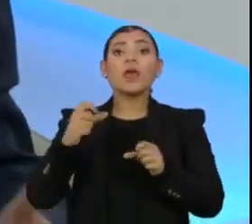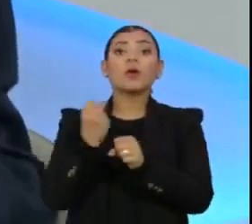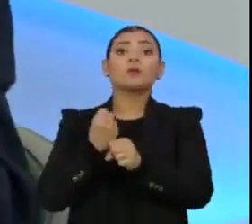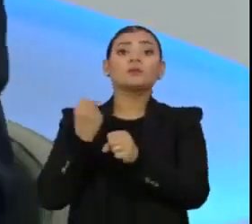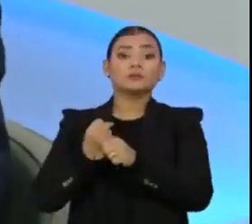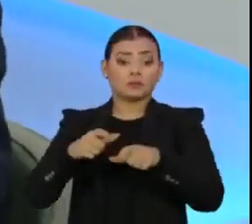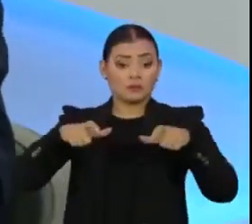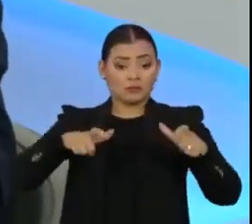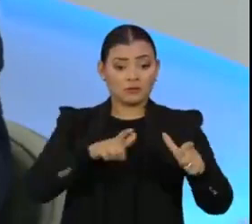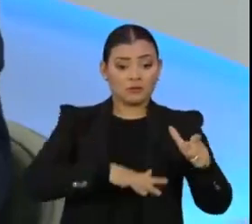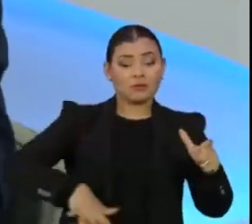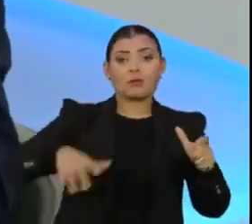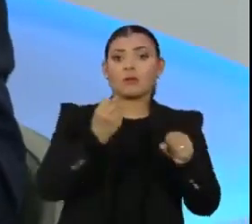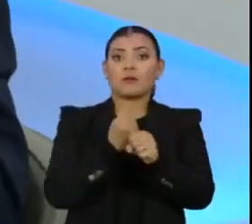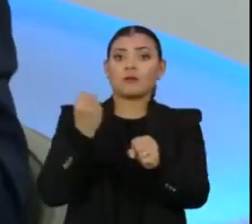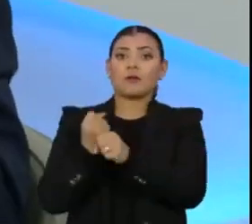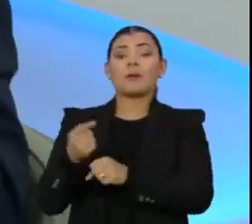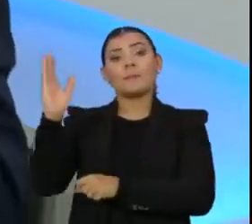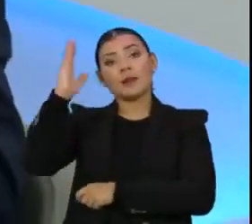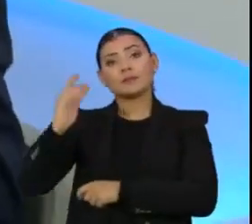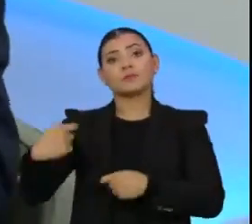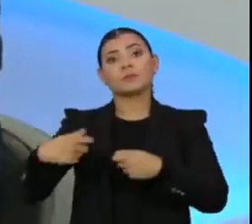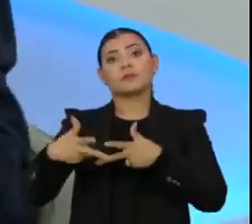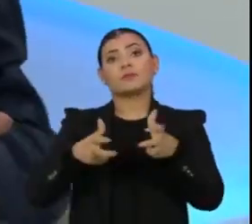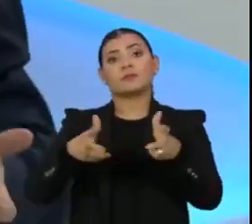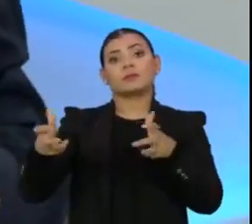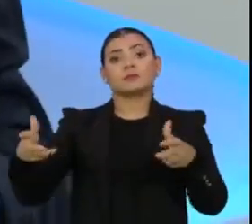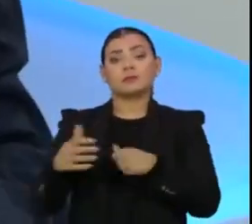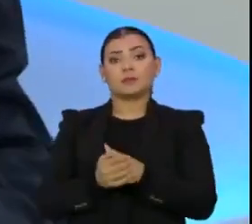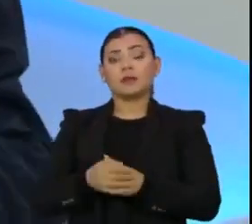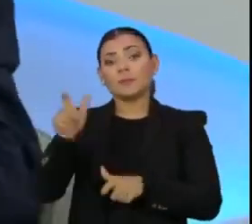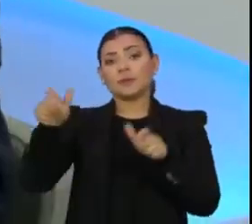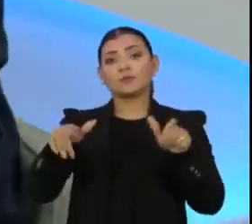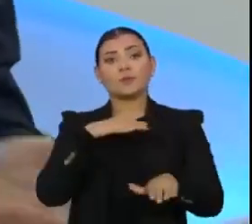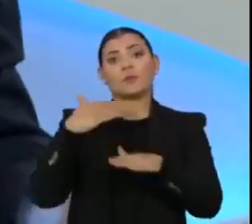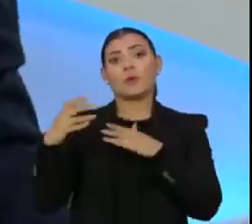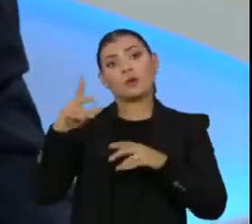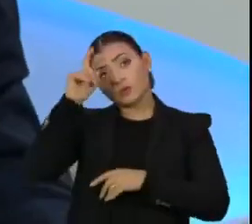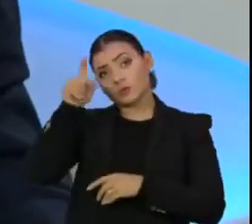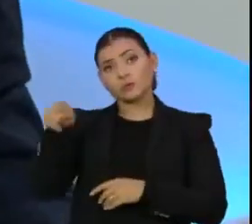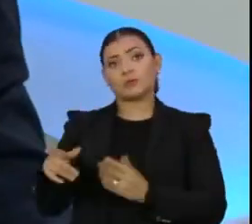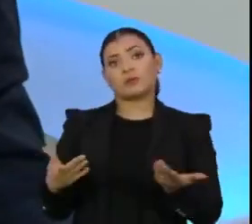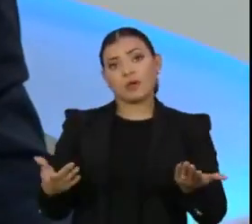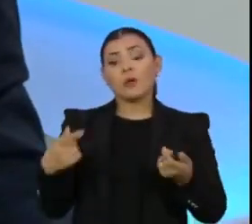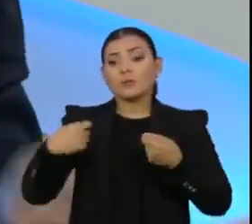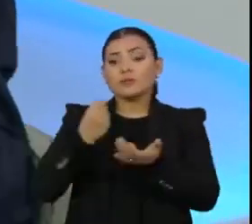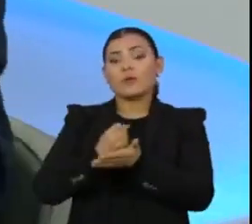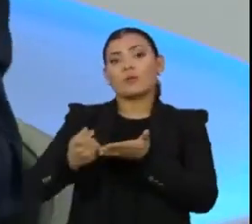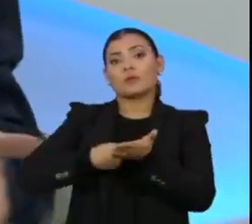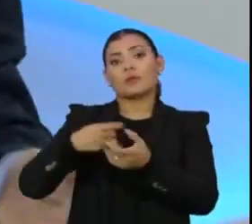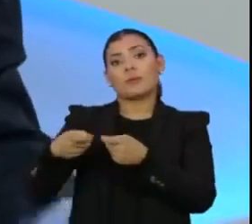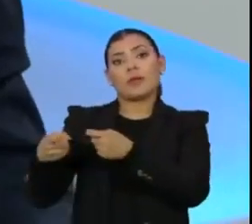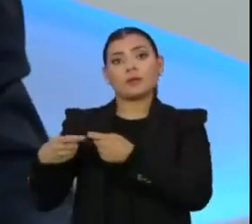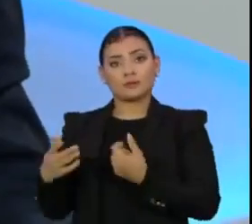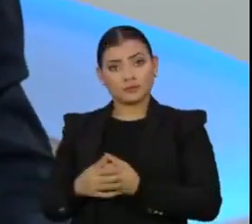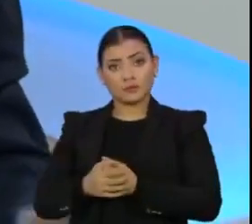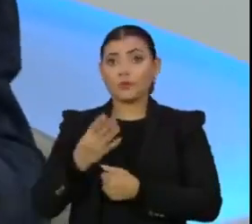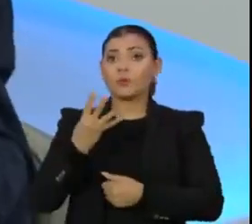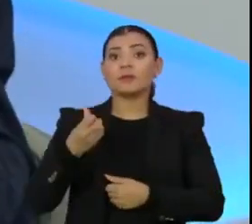galpões, quando o Brasil estava precisando comprar vacina, quando as pessoas estavam morrendo nos hospitais, estava precisando contratar médicos. Aí faz uma reforma